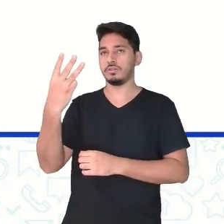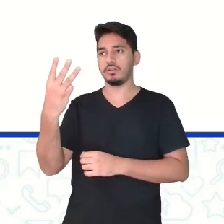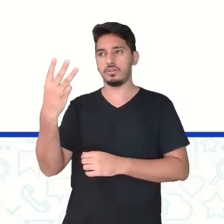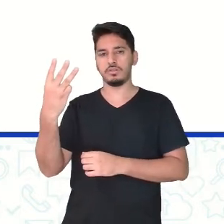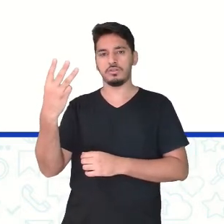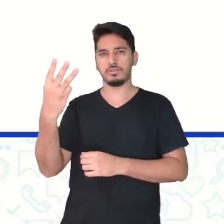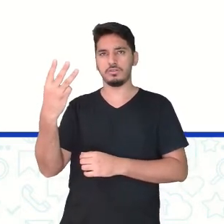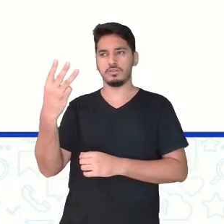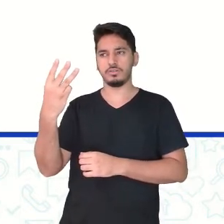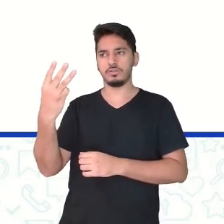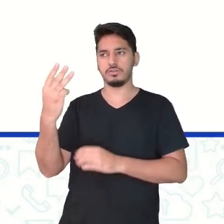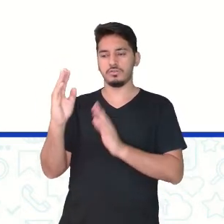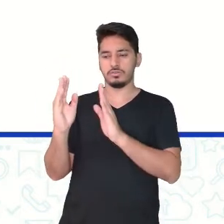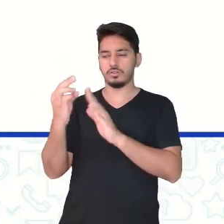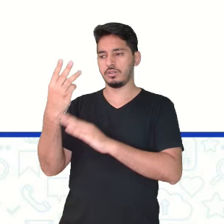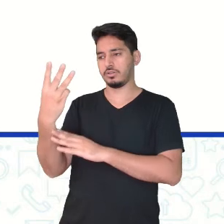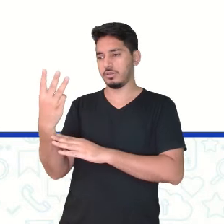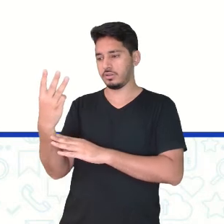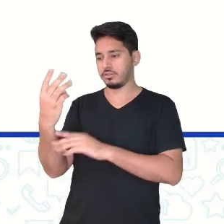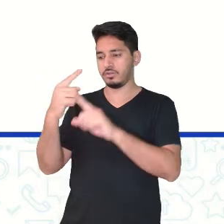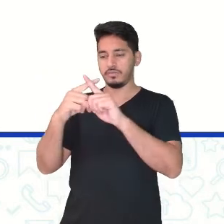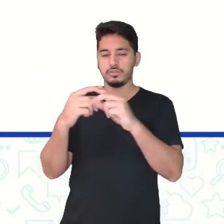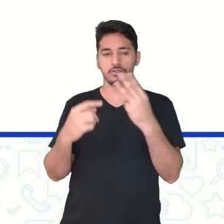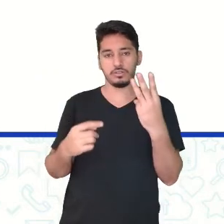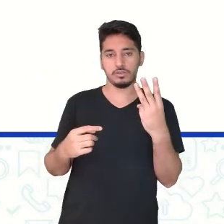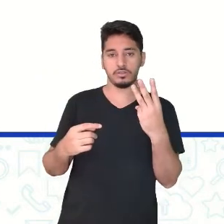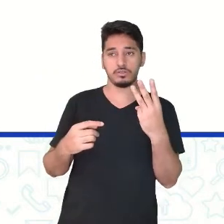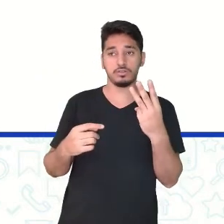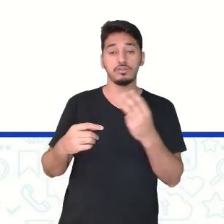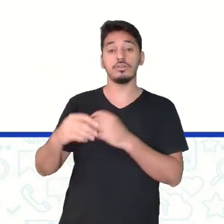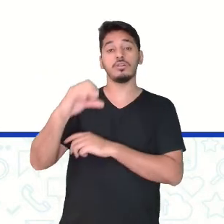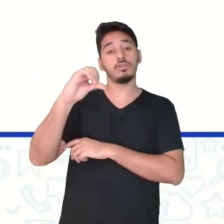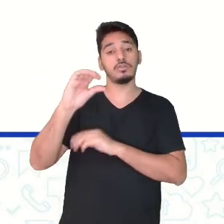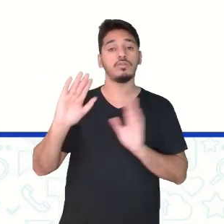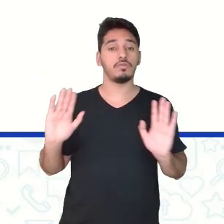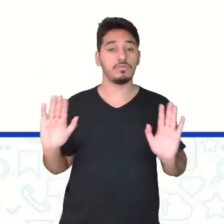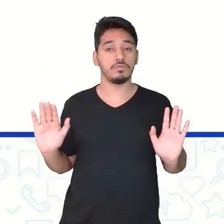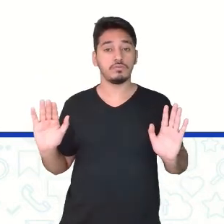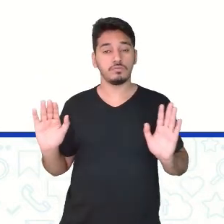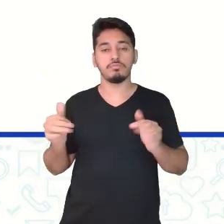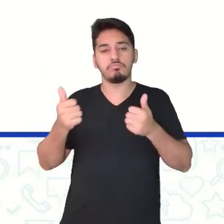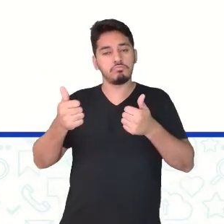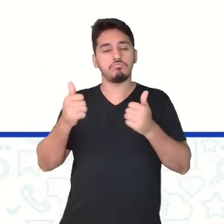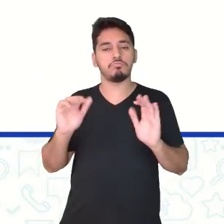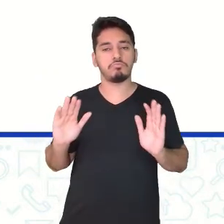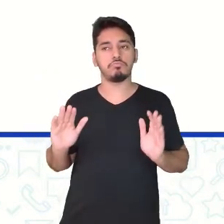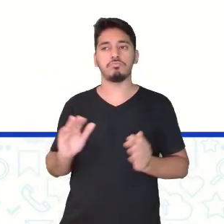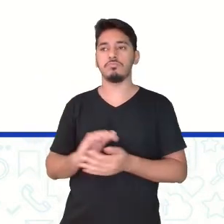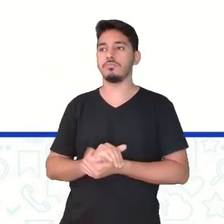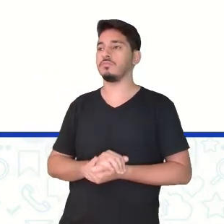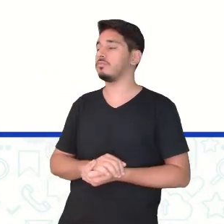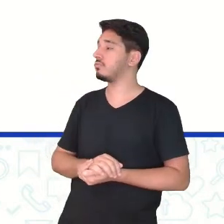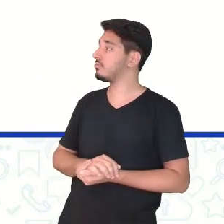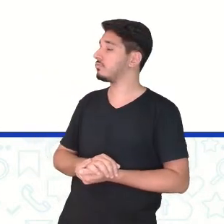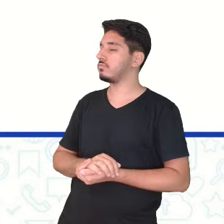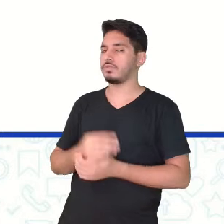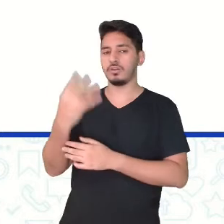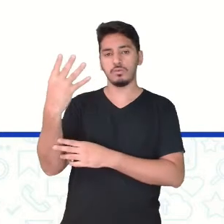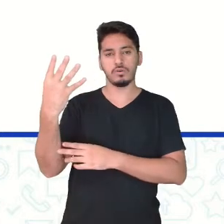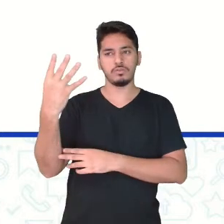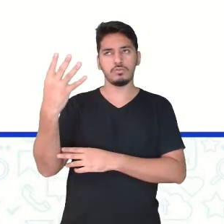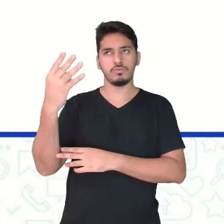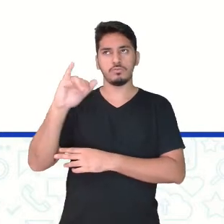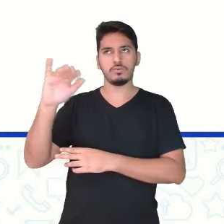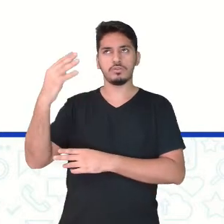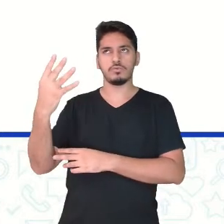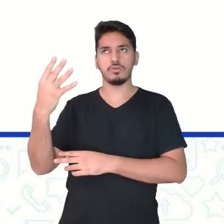3. Terceira posição, figura 3 vezes 3. 3 vezes 3 dá quanto? 9. Bateu 9 pontinhos. E a figura 4